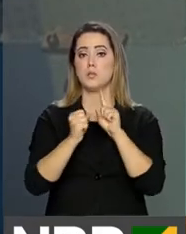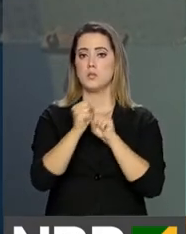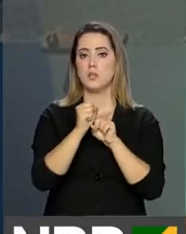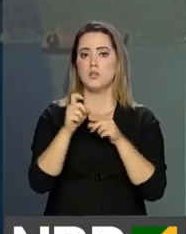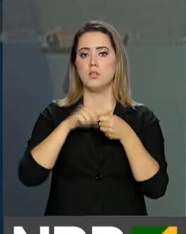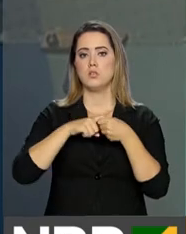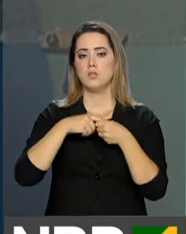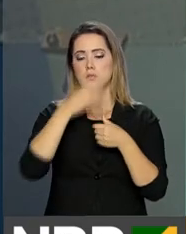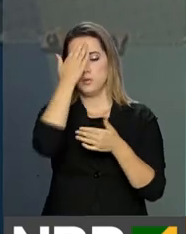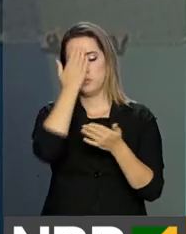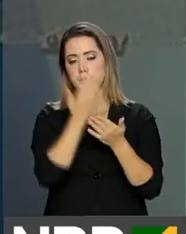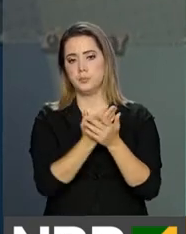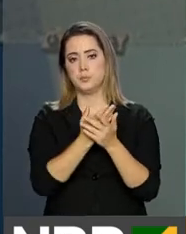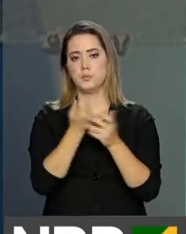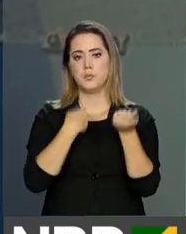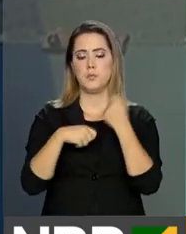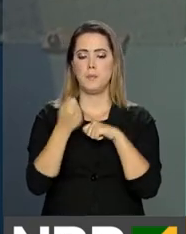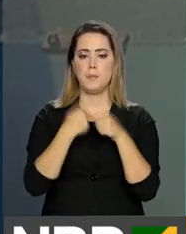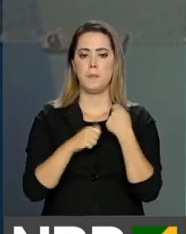economia.